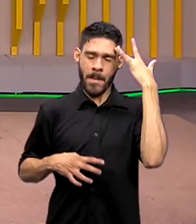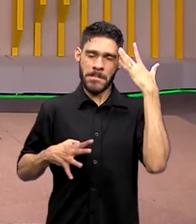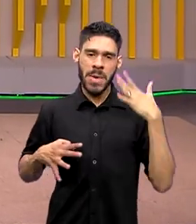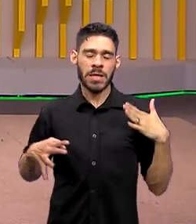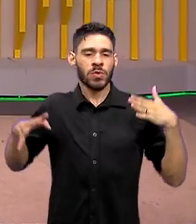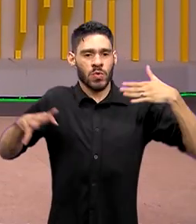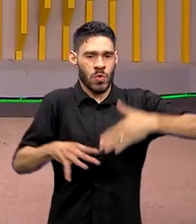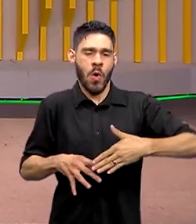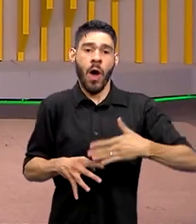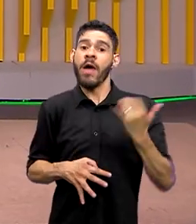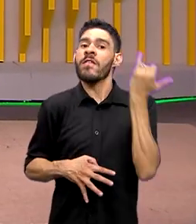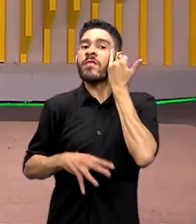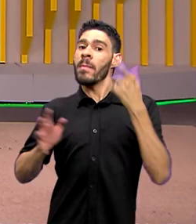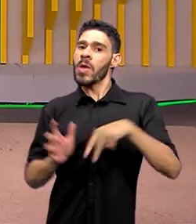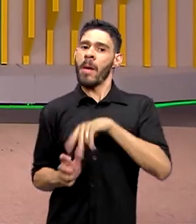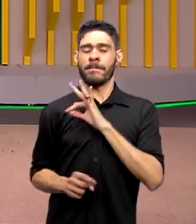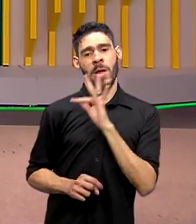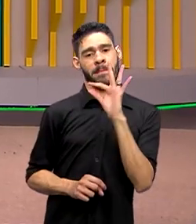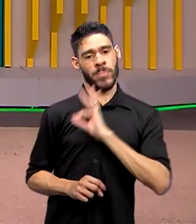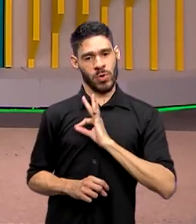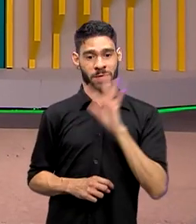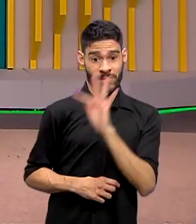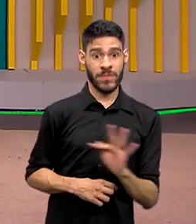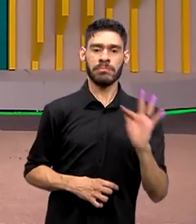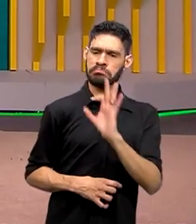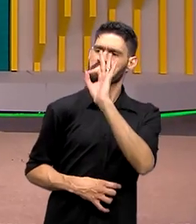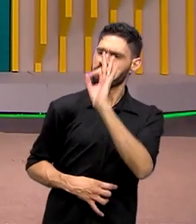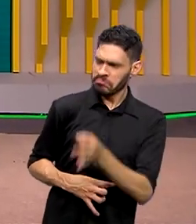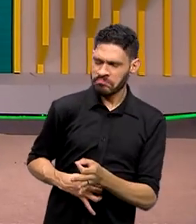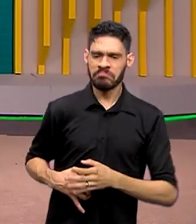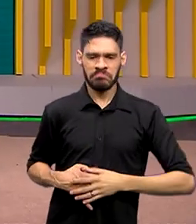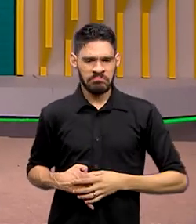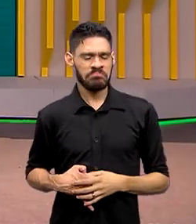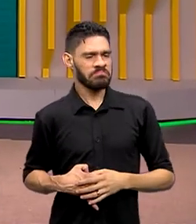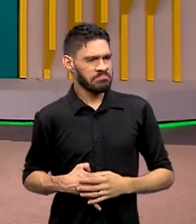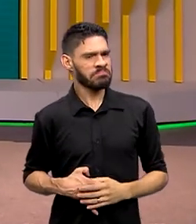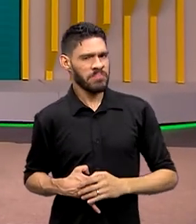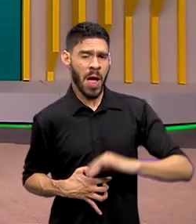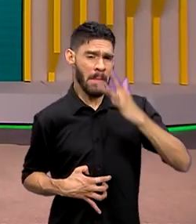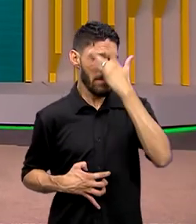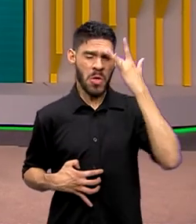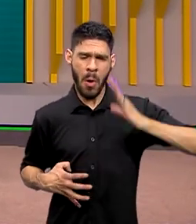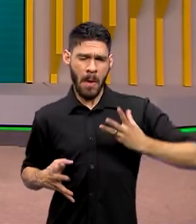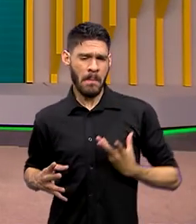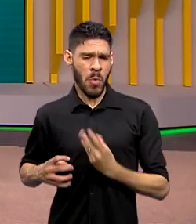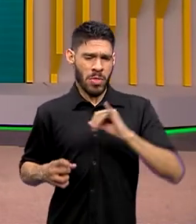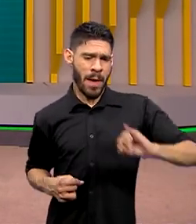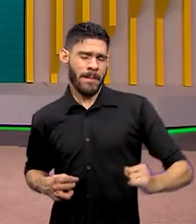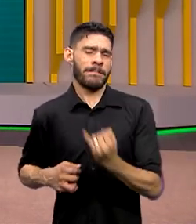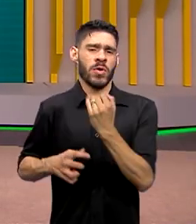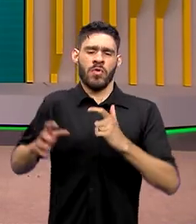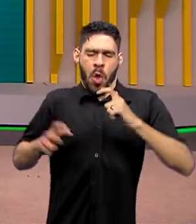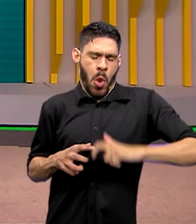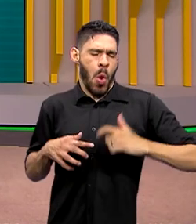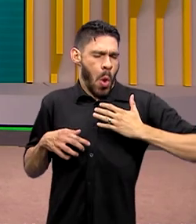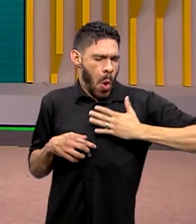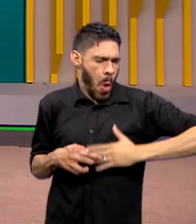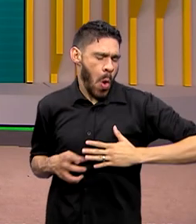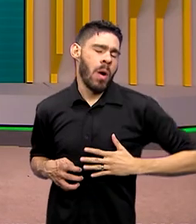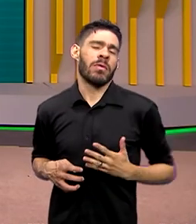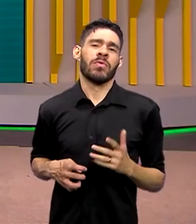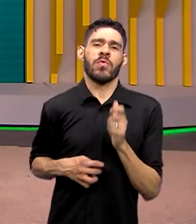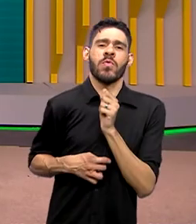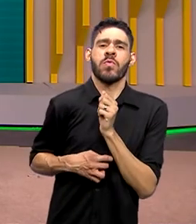segundo dados da Polícia Federal. Pois é, Gabi, e muita gente aproveitou um ambiente tranquilo e o clima mais